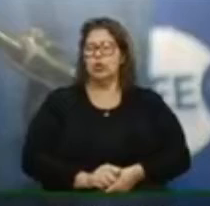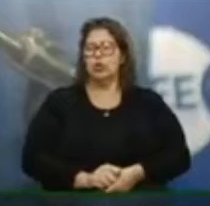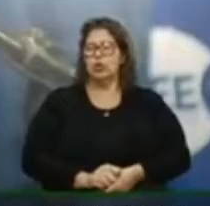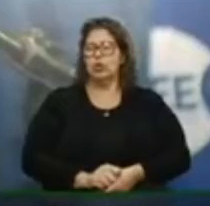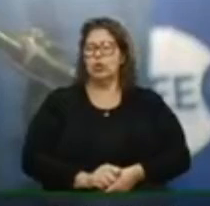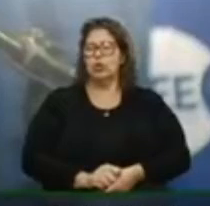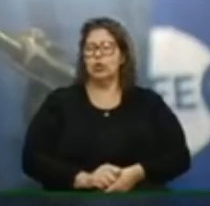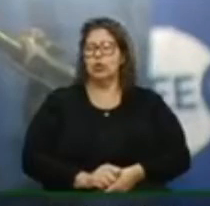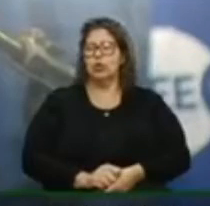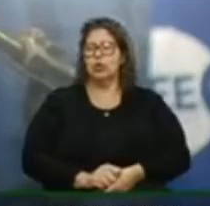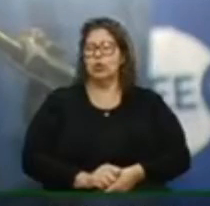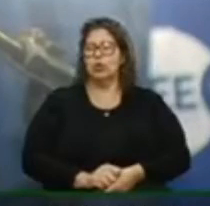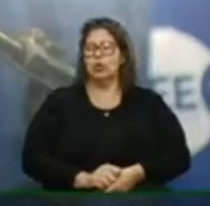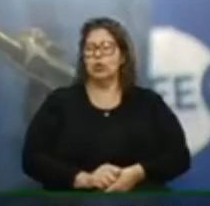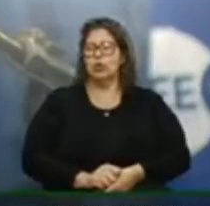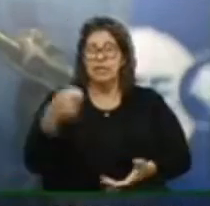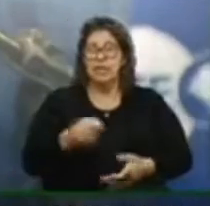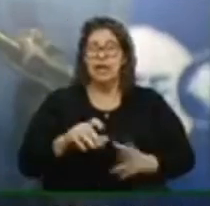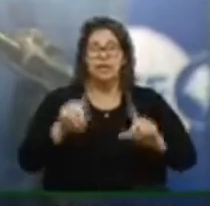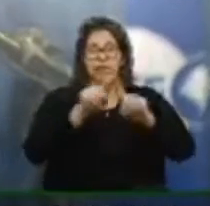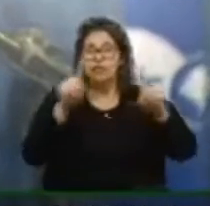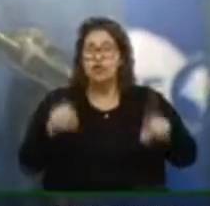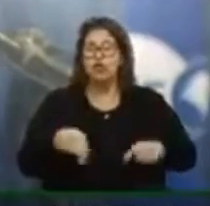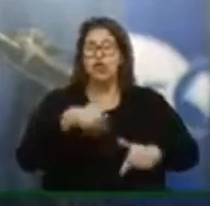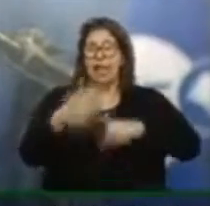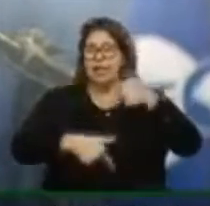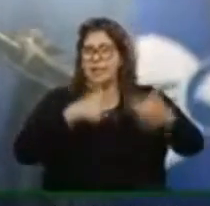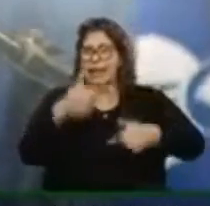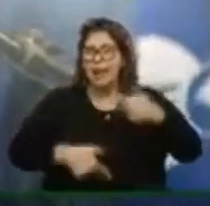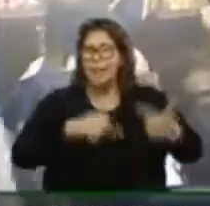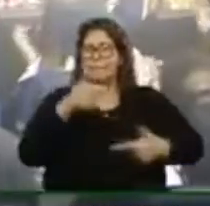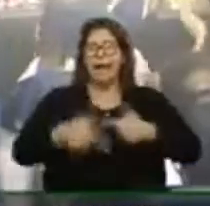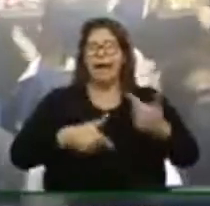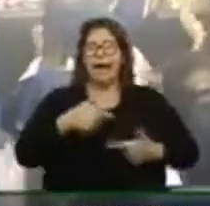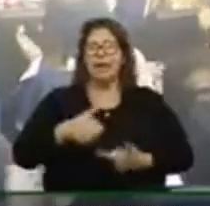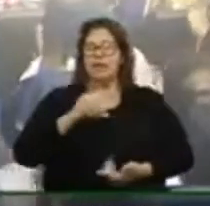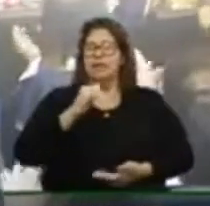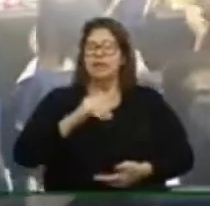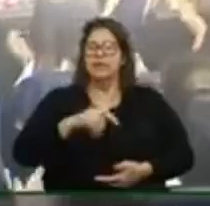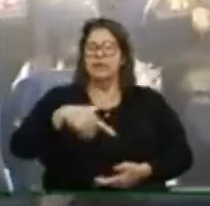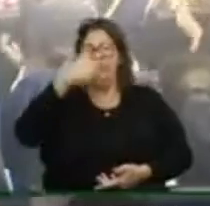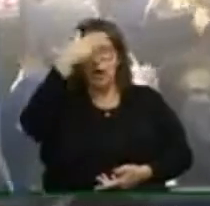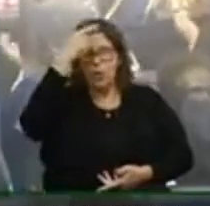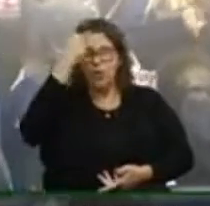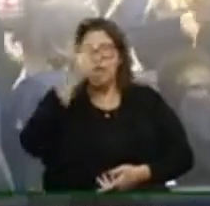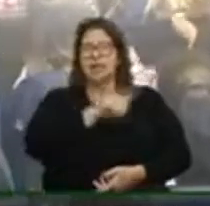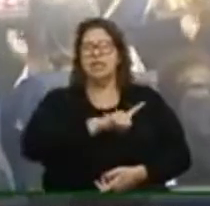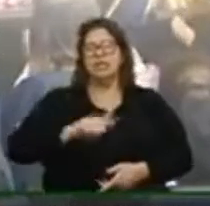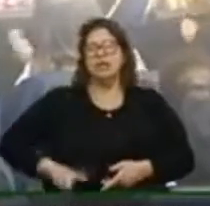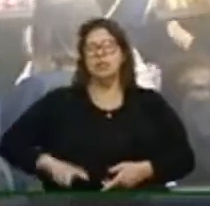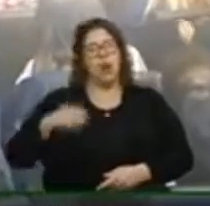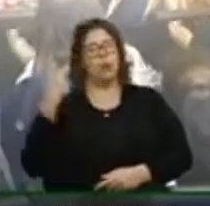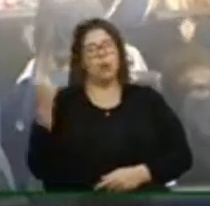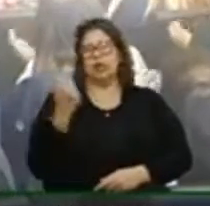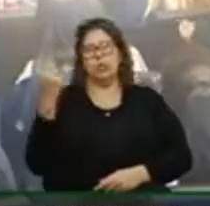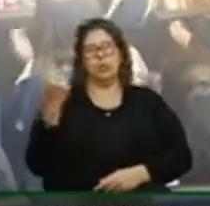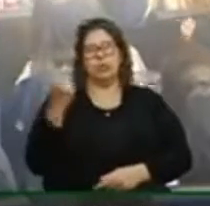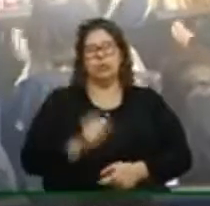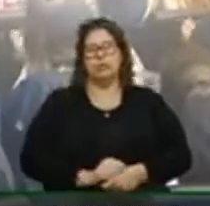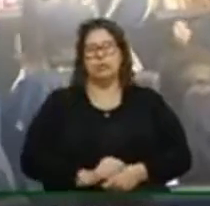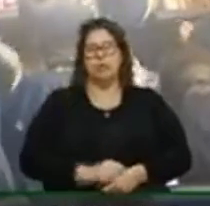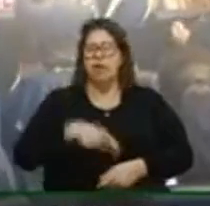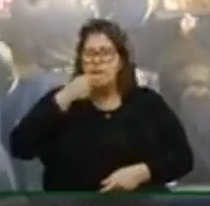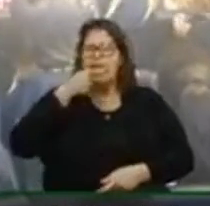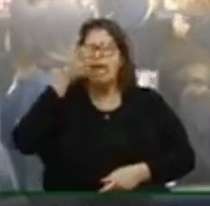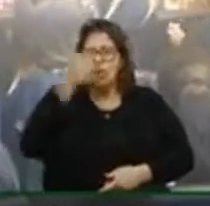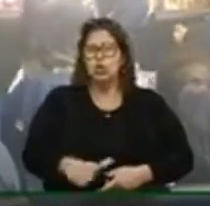de professores e funcionários da universidade estadual do rio grande vou repeti